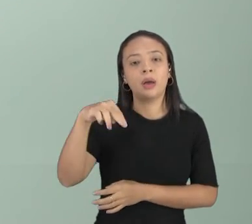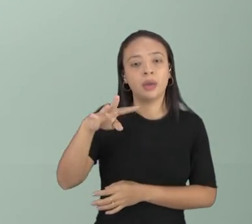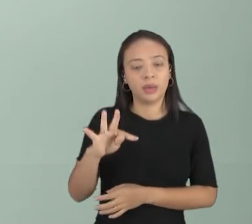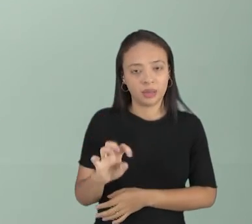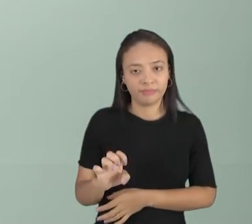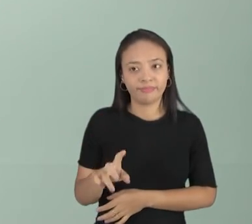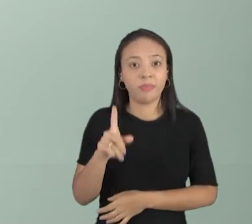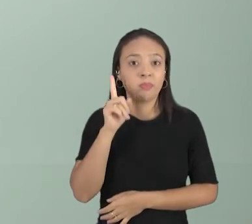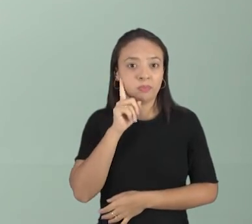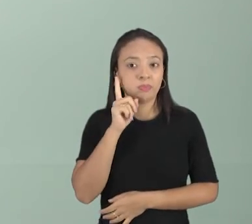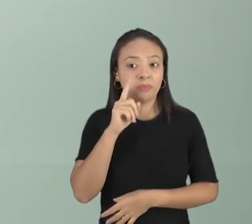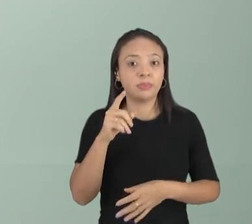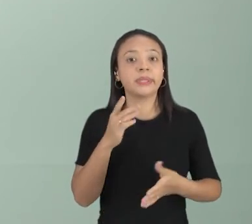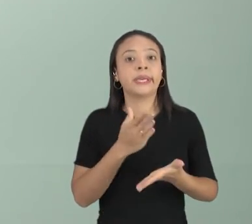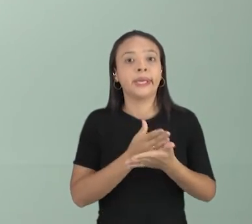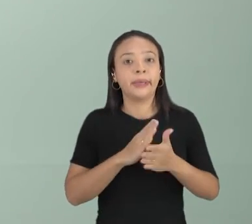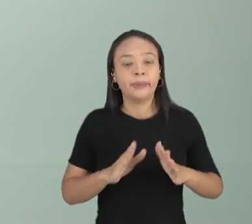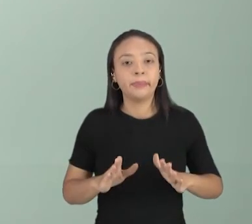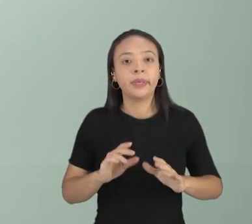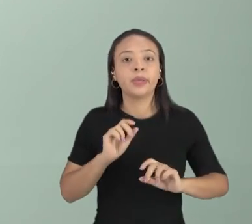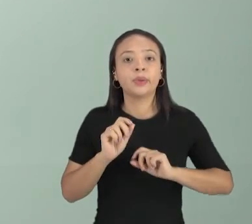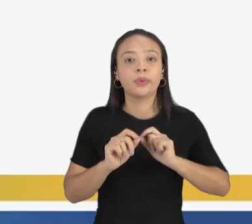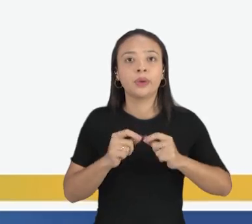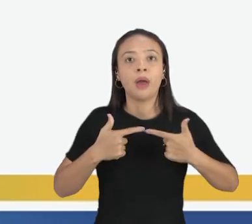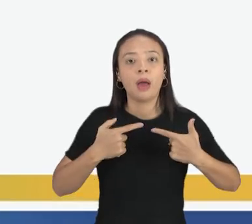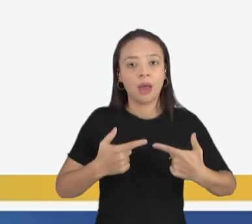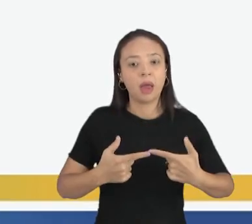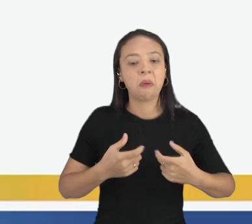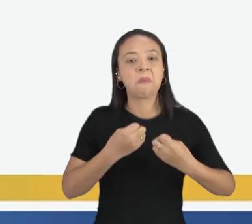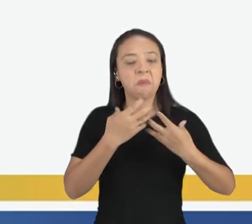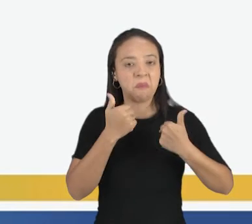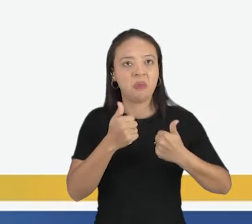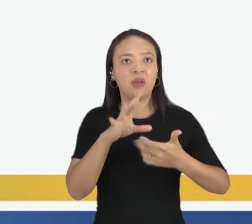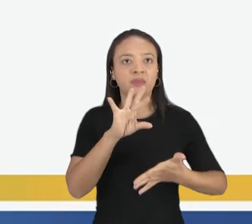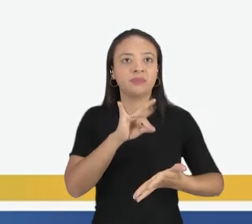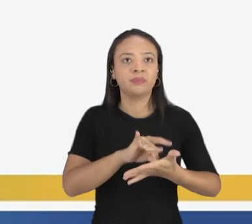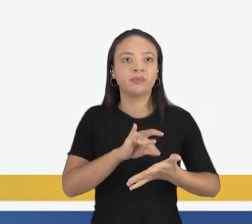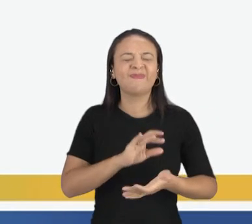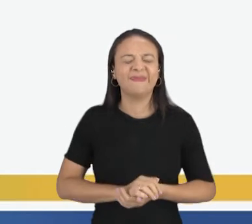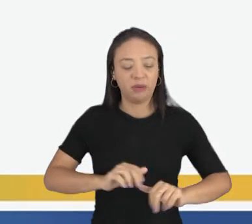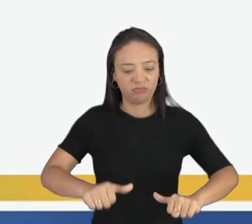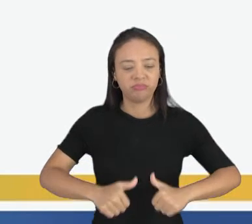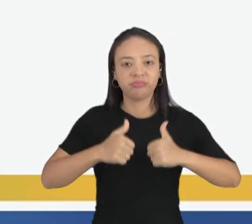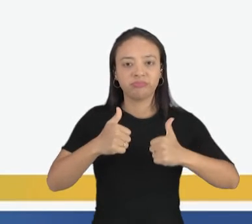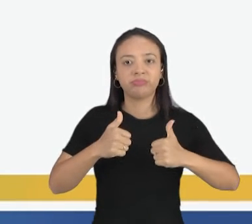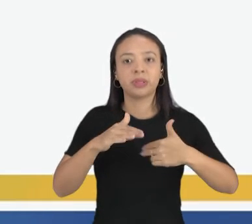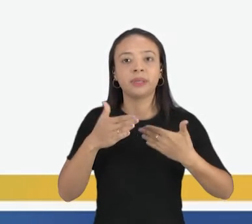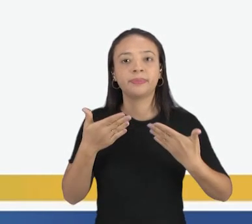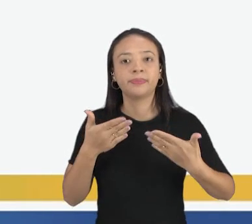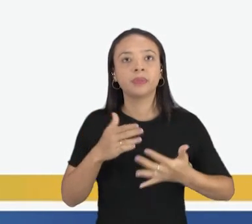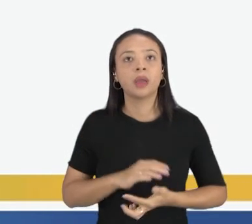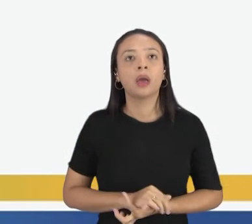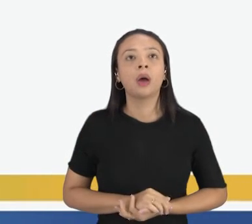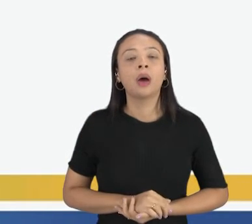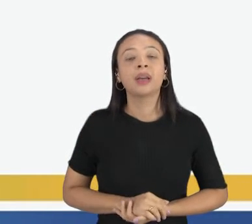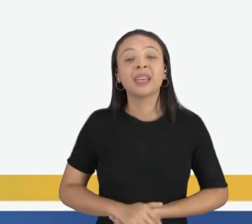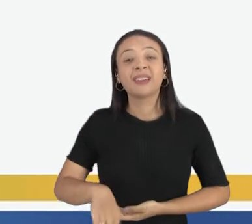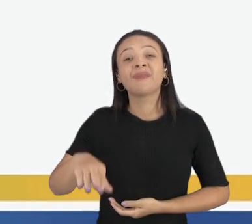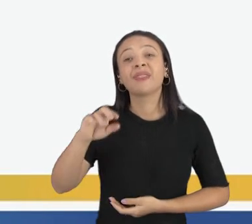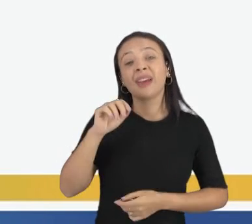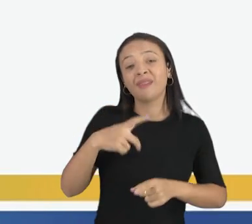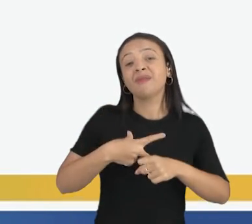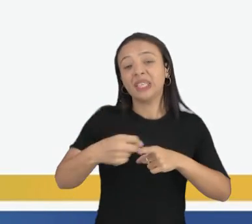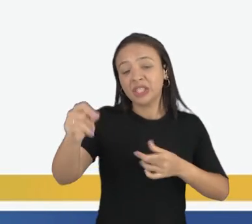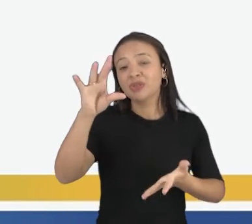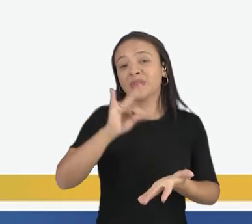ele sai da guerra aí numa situação muito vantajosa, tá bom, pessoal? Por isso que a gente diz, né, que o grande vencedor foi os Estados Unidos,